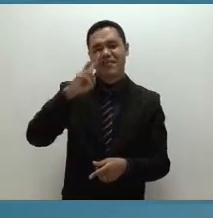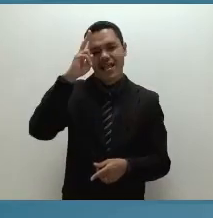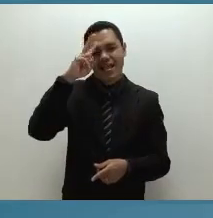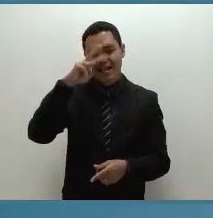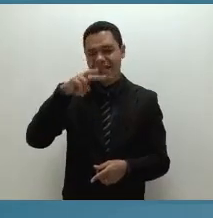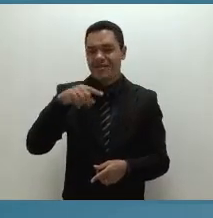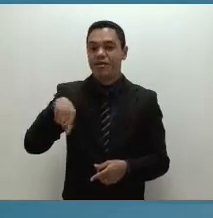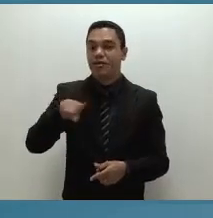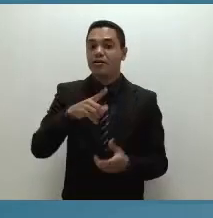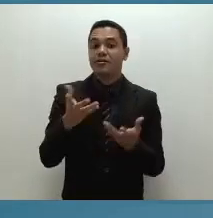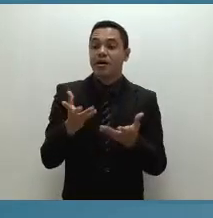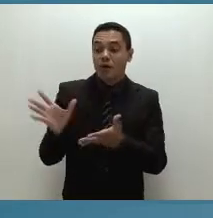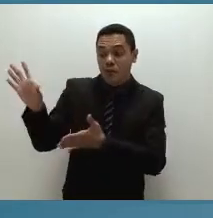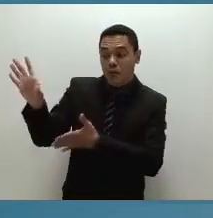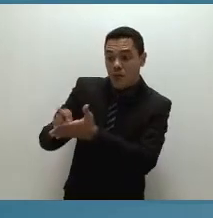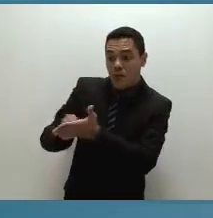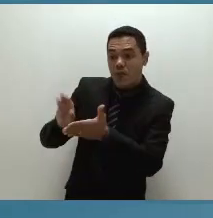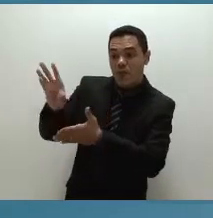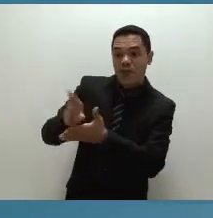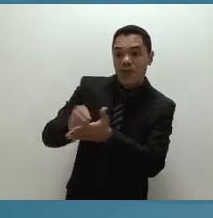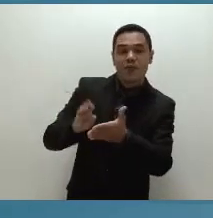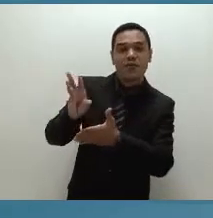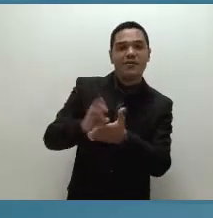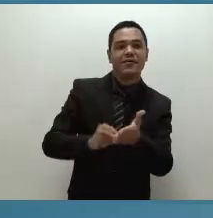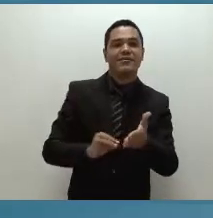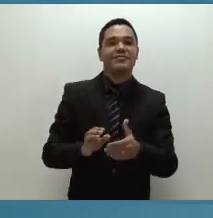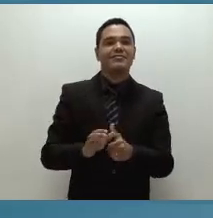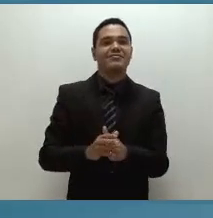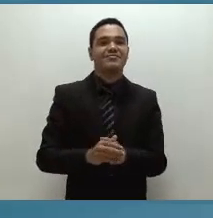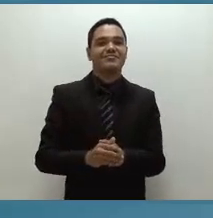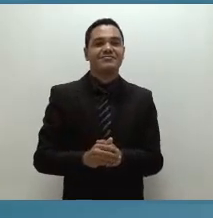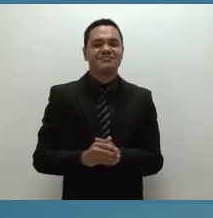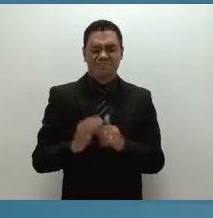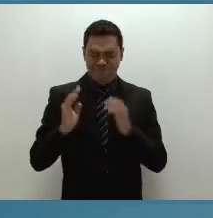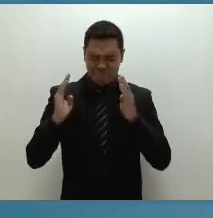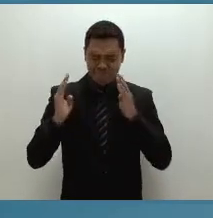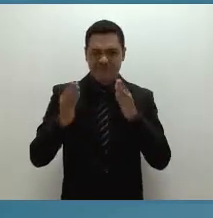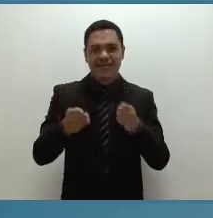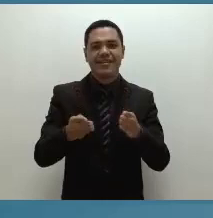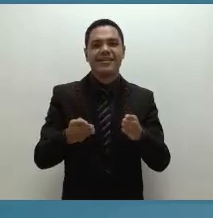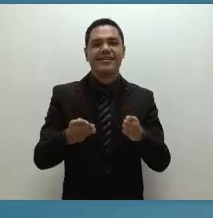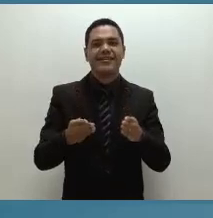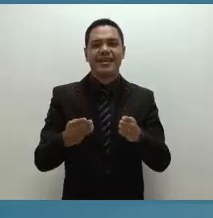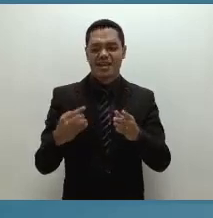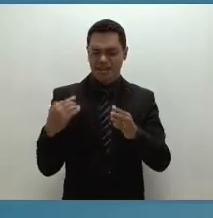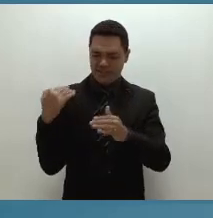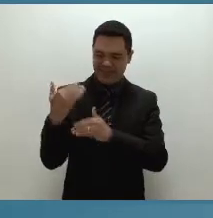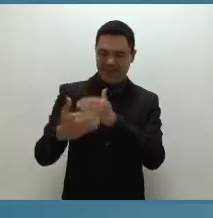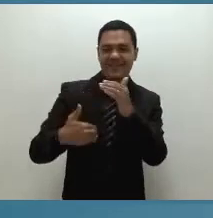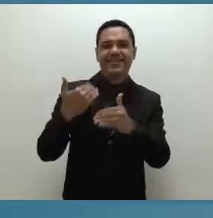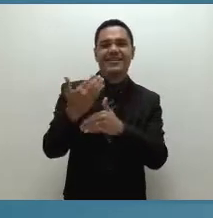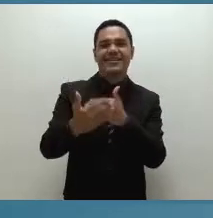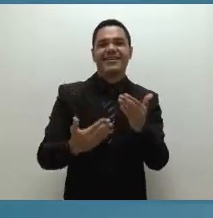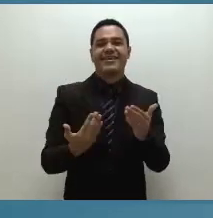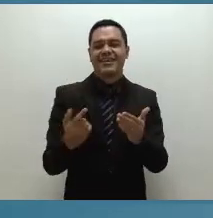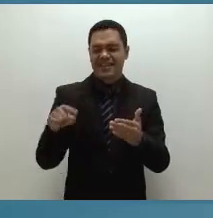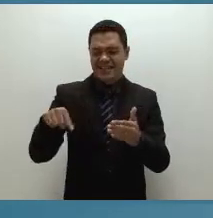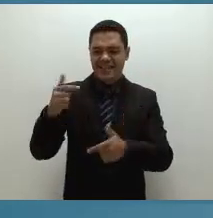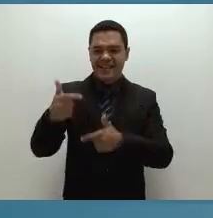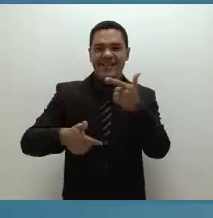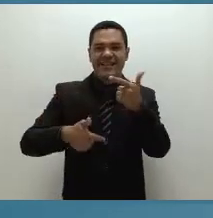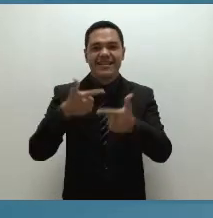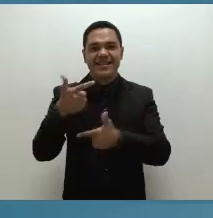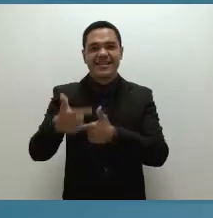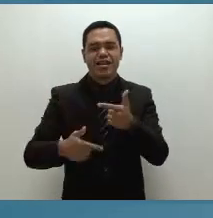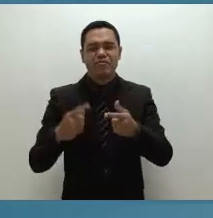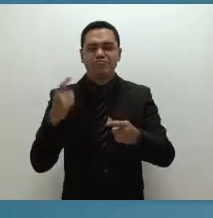procuramos seguir sempre o exemplo deles, né? No afinco, desenvolvendo esse trabalho,